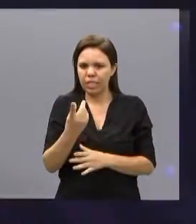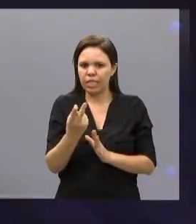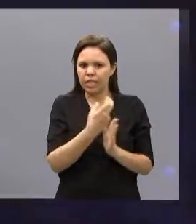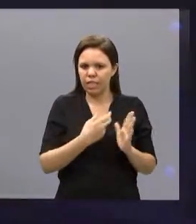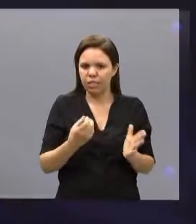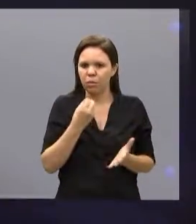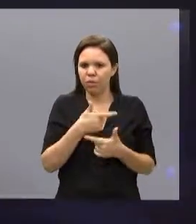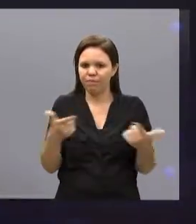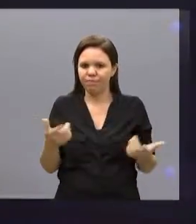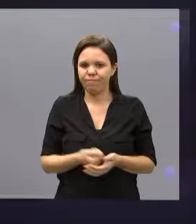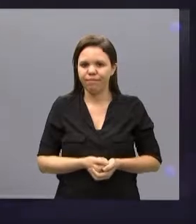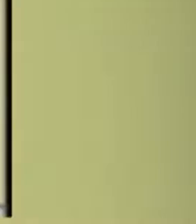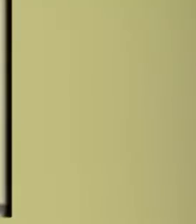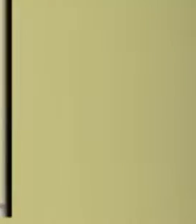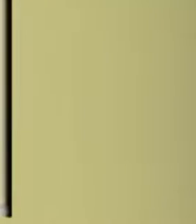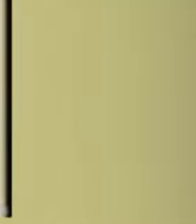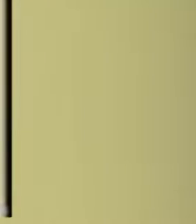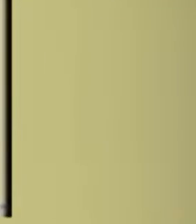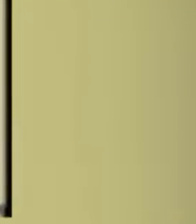trata a animação, uma boa diversão!